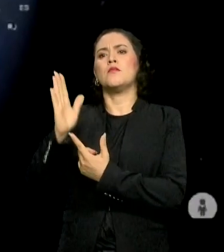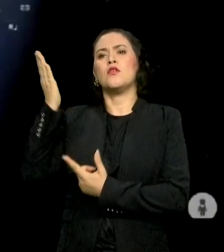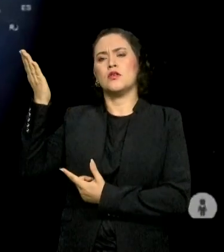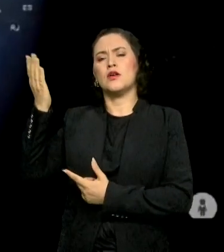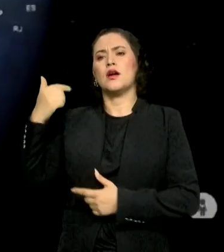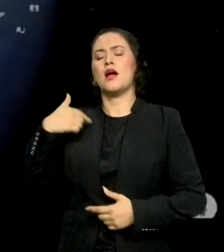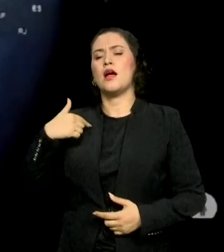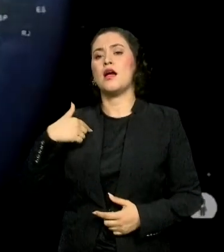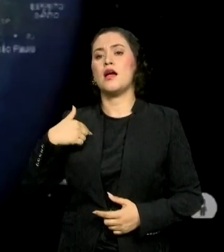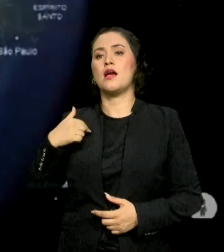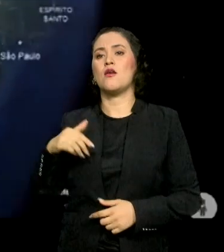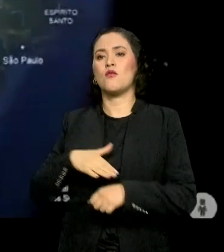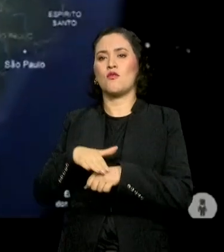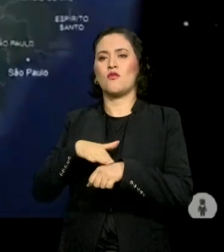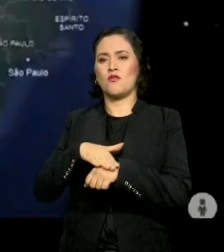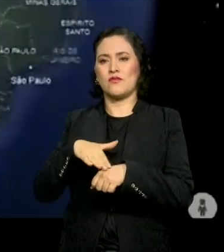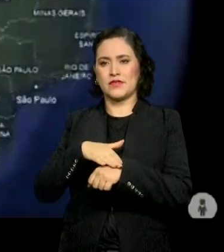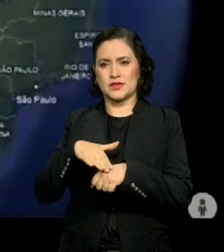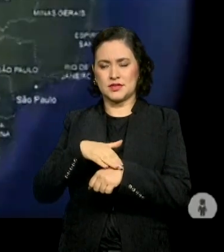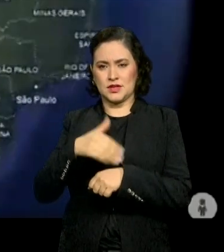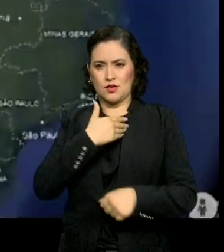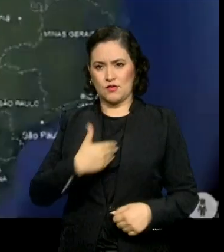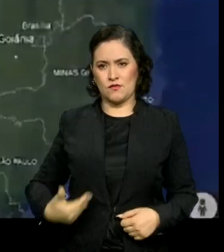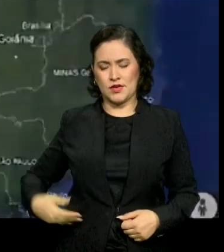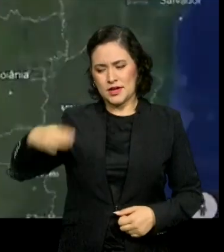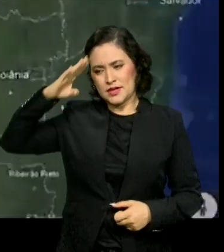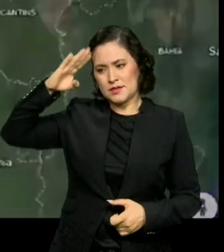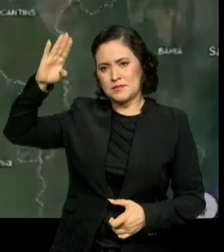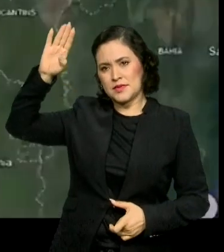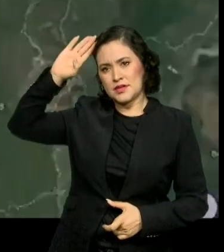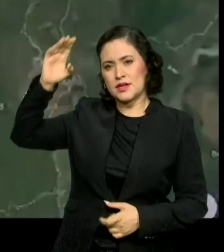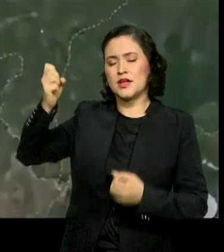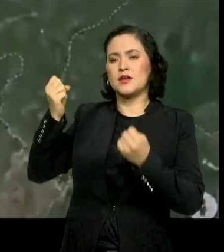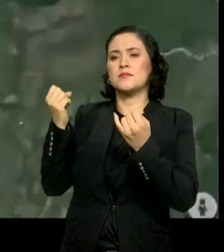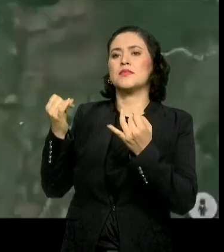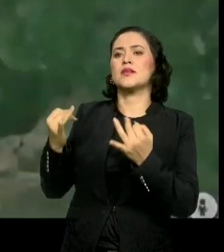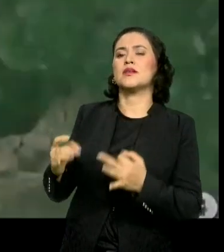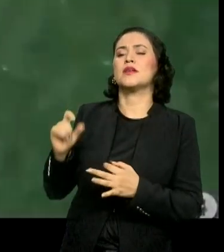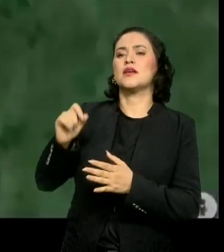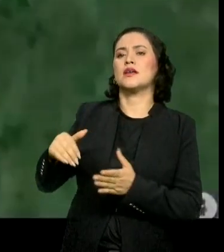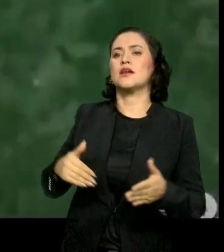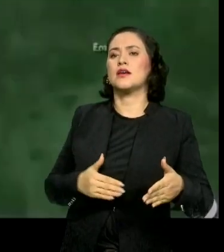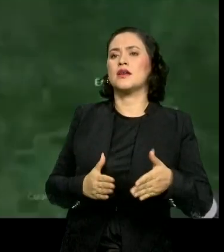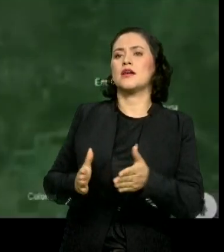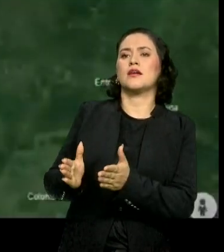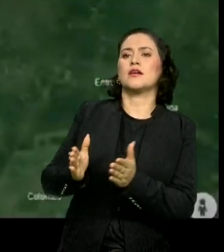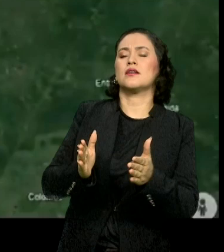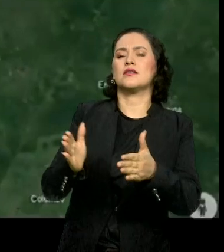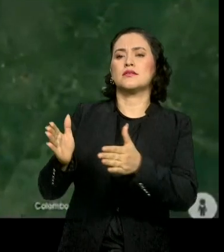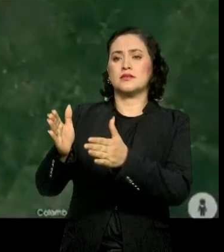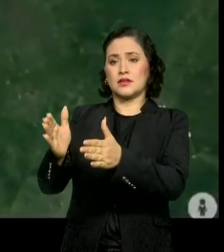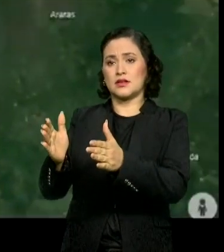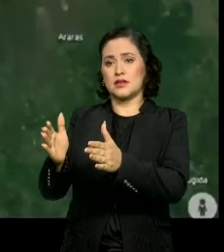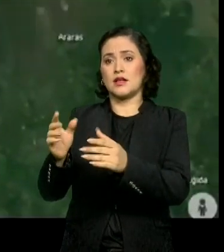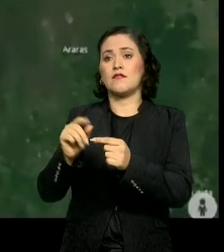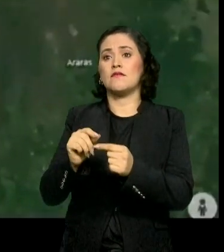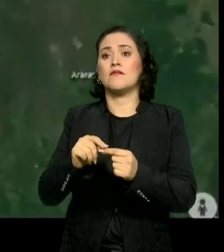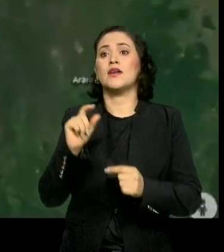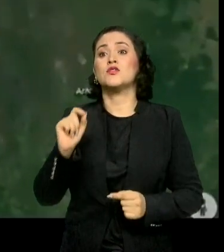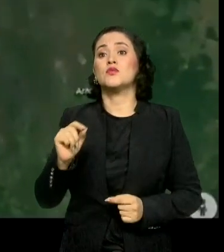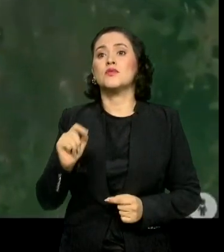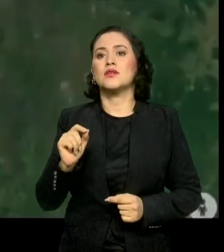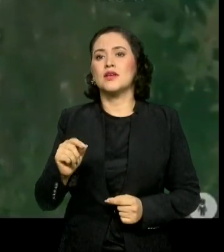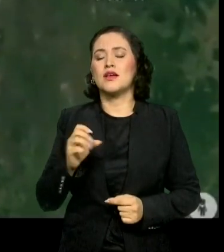Brandão, falei para ele que a estrada Anajatuba, Bacurituba encurta o trajeto para a